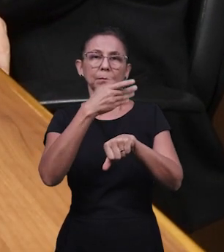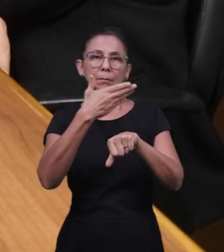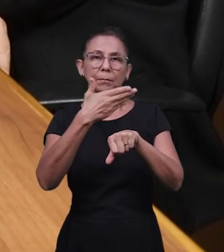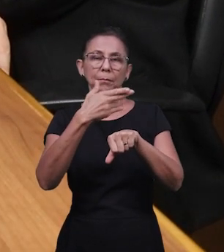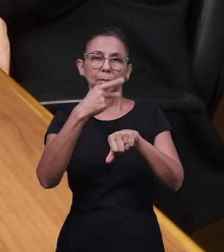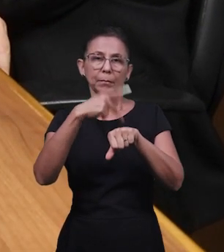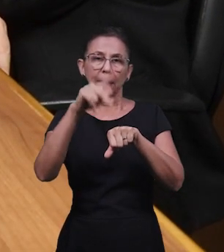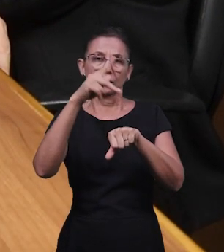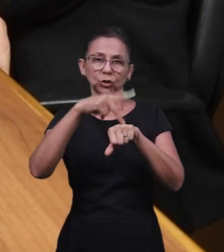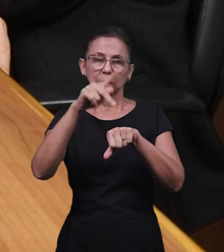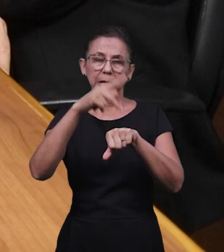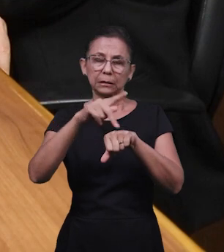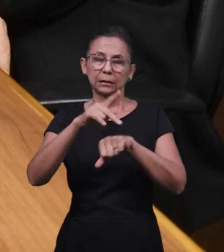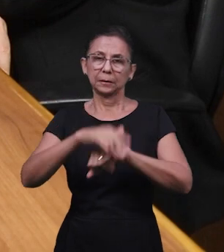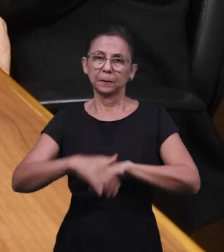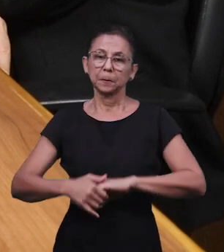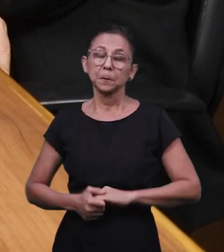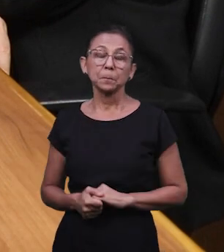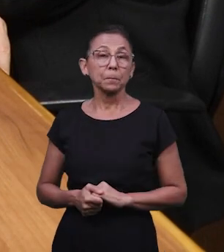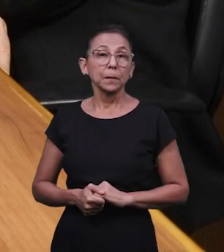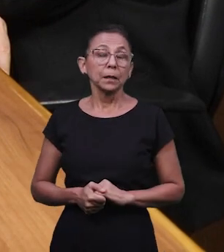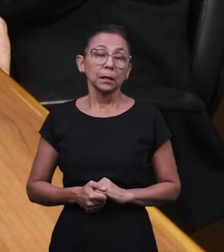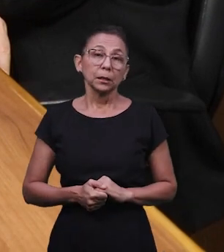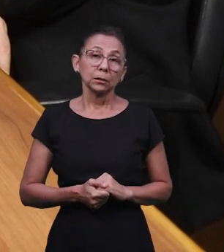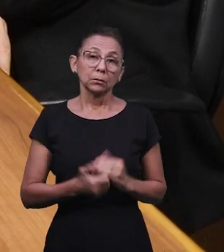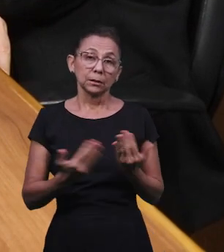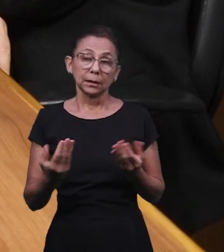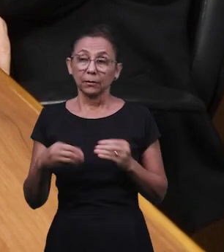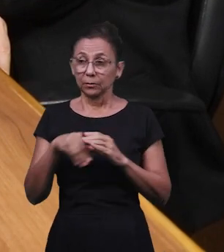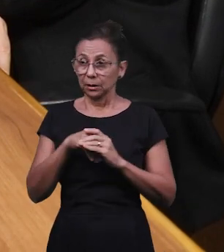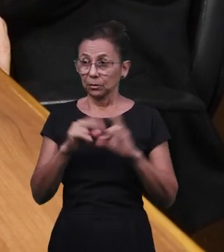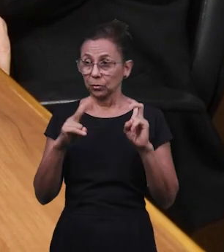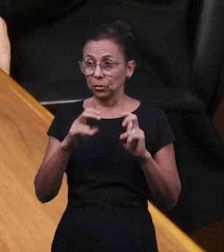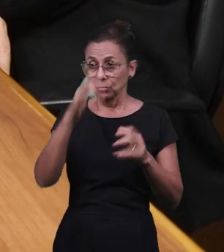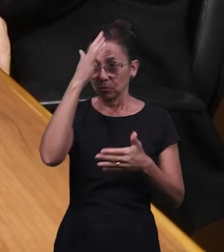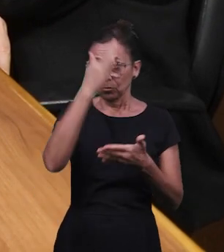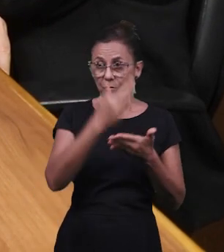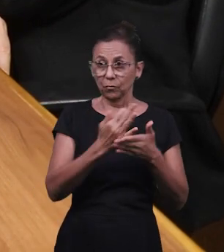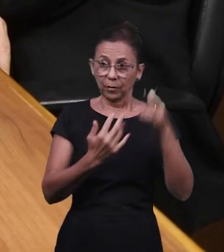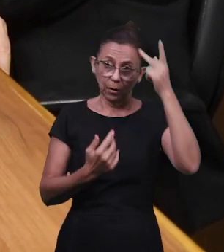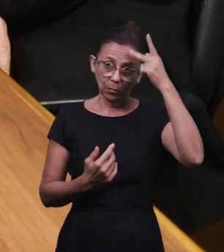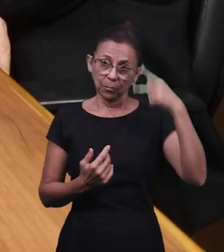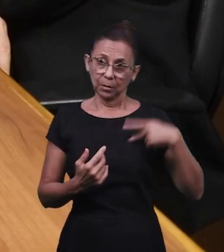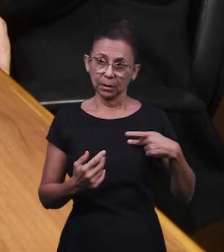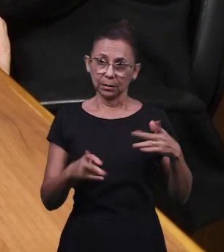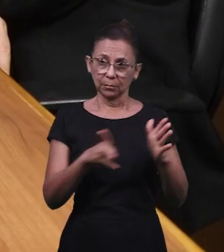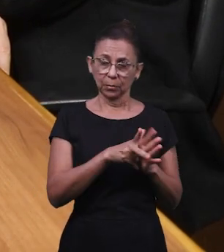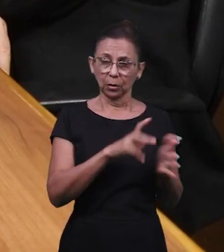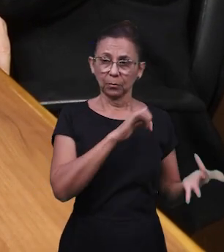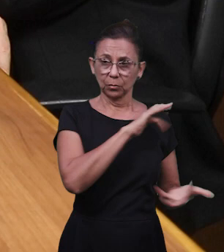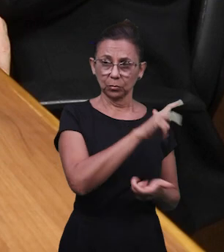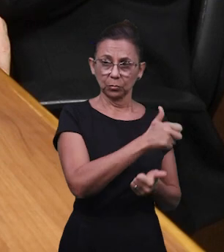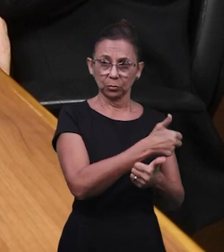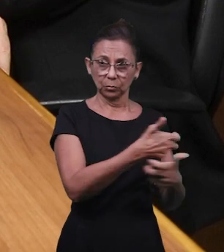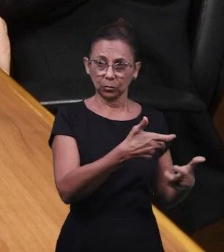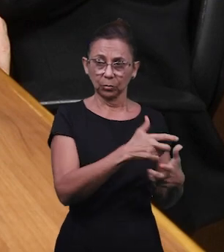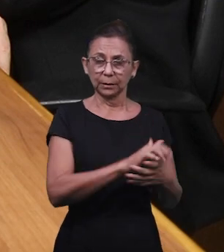nós estávamos contextualizando a fé humana, né, racional, terrena, e qual é